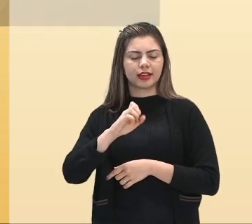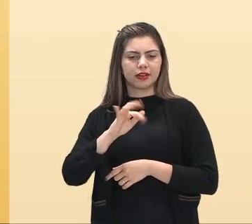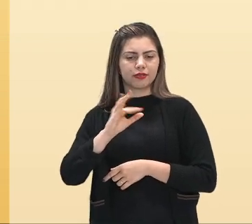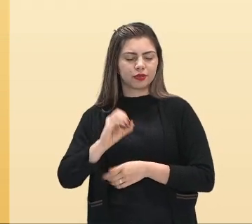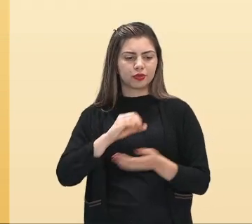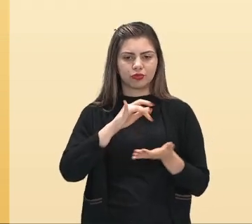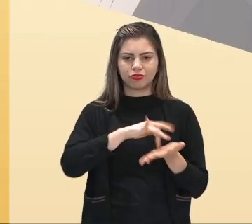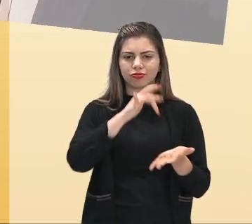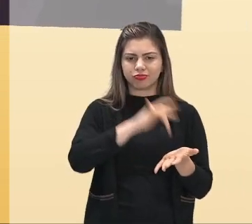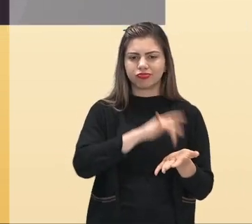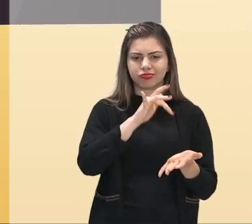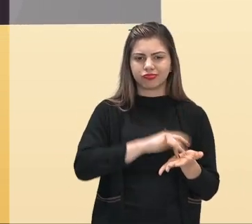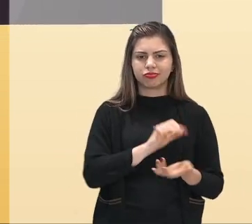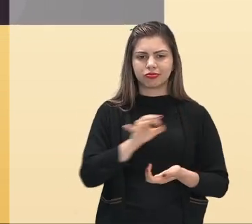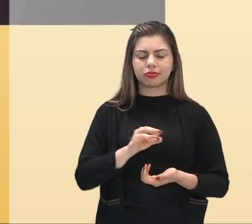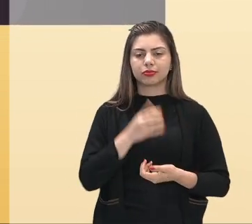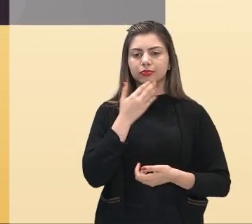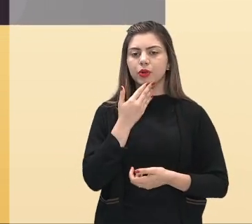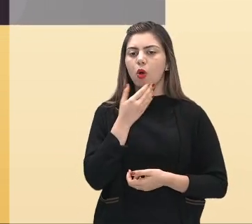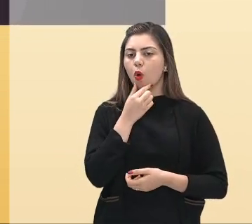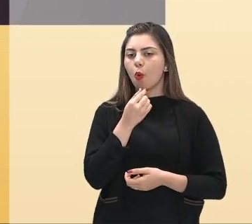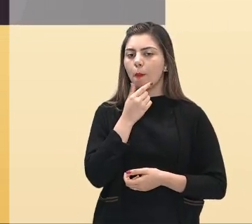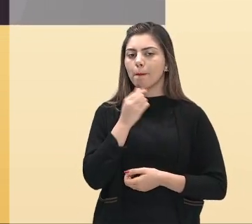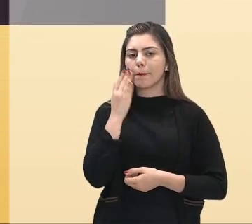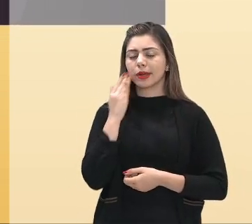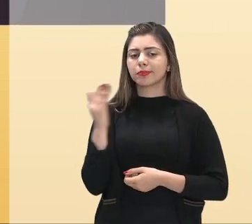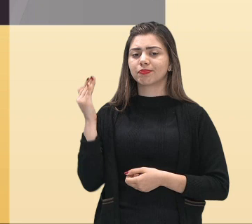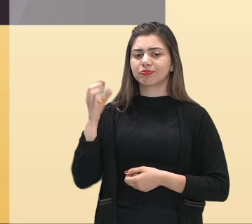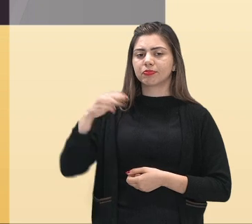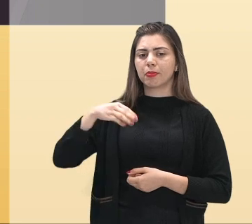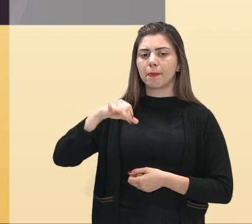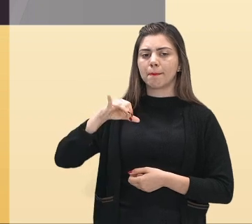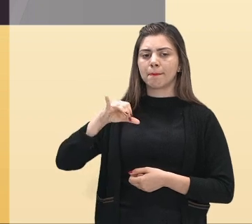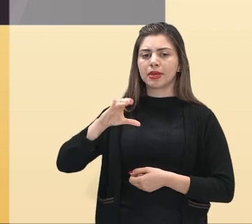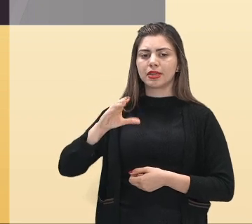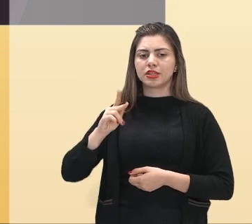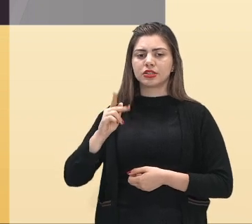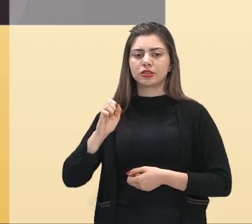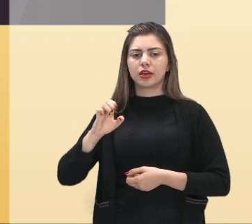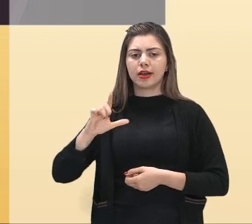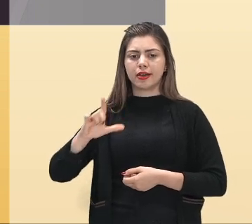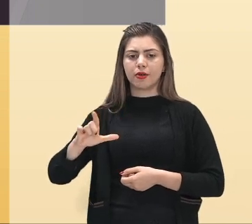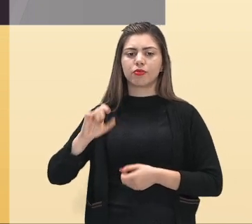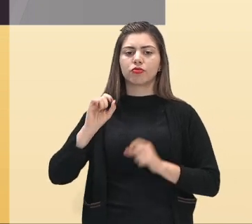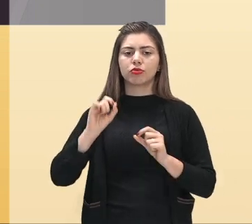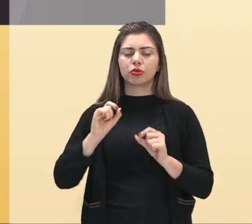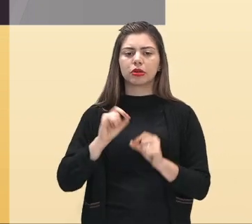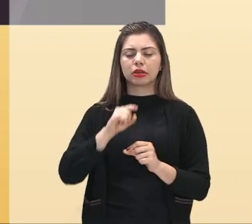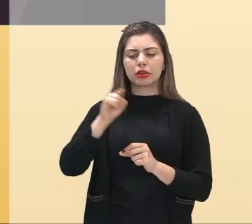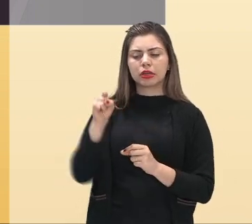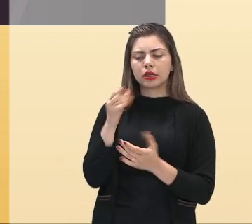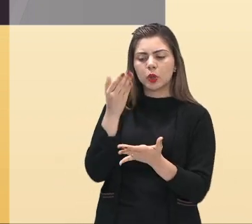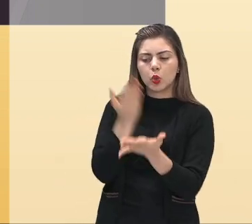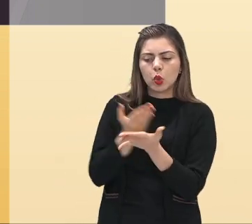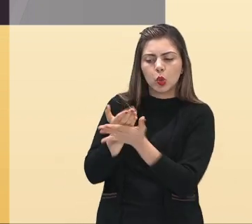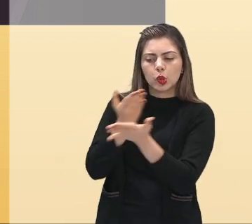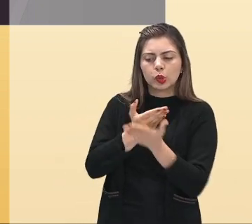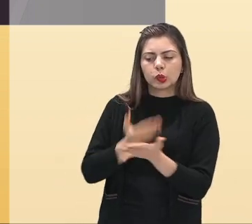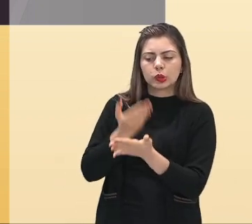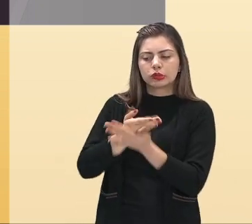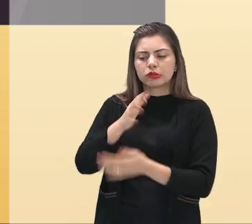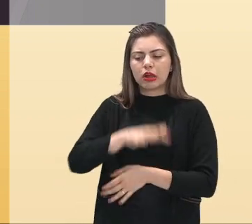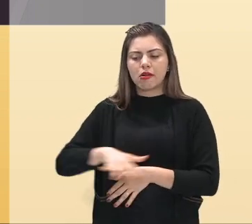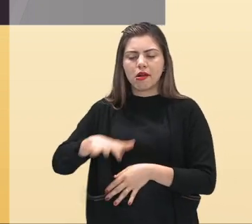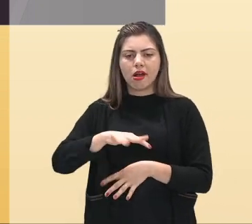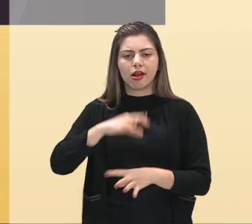etc. Michael Faraday, notável cientista autodidata inglês, dedicou-se a diversos ramos da